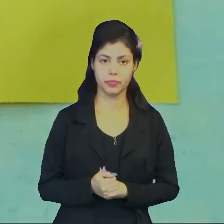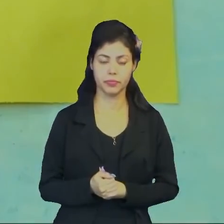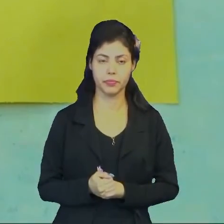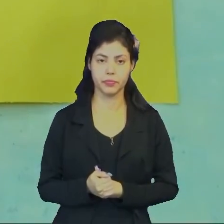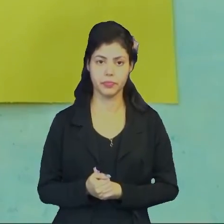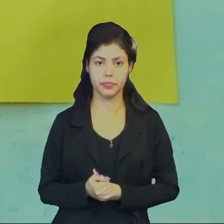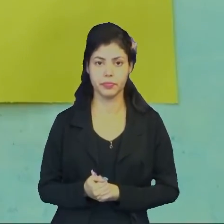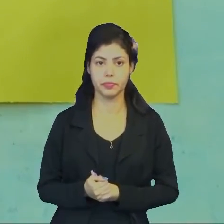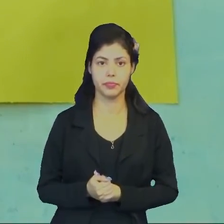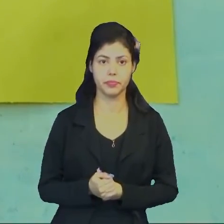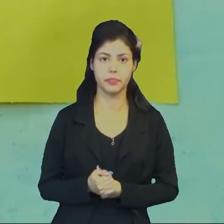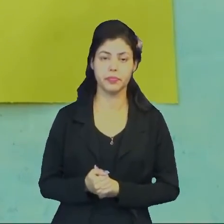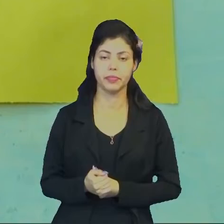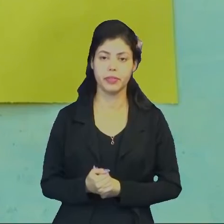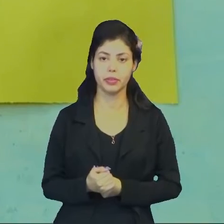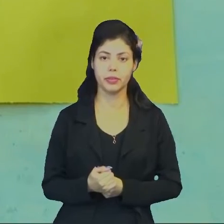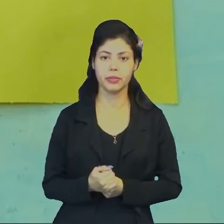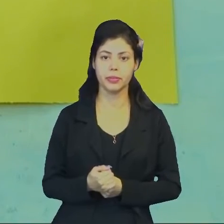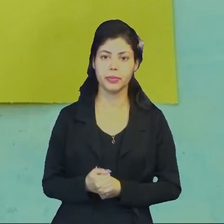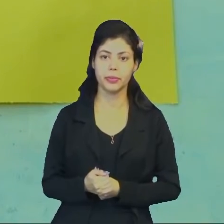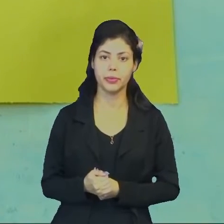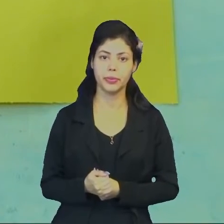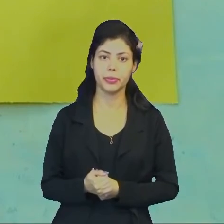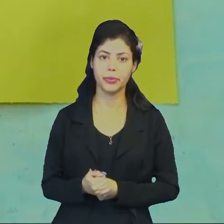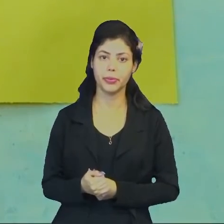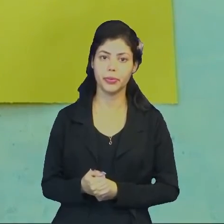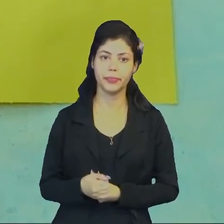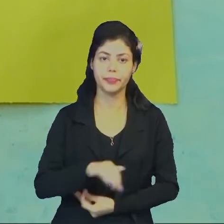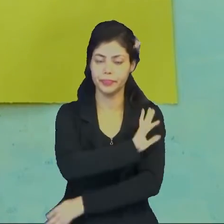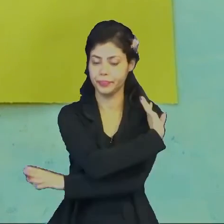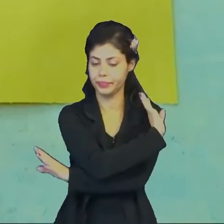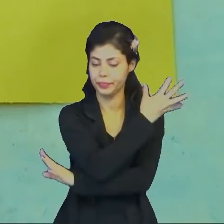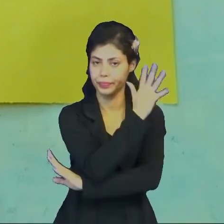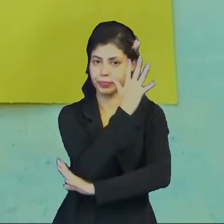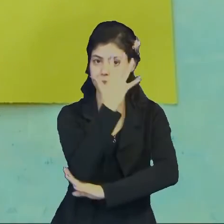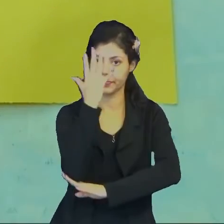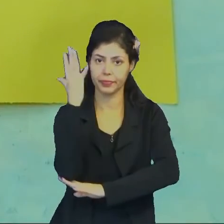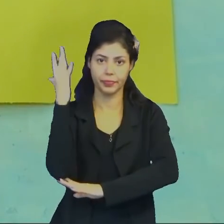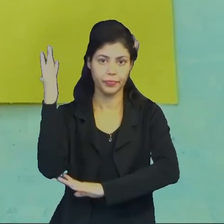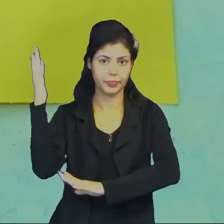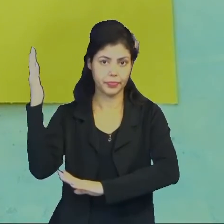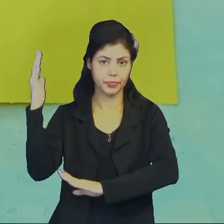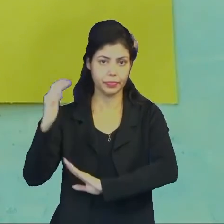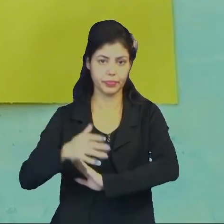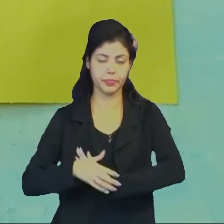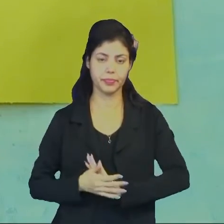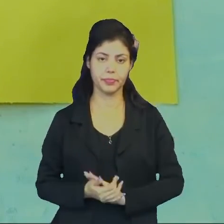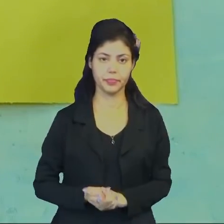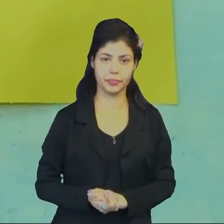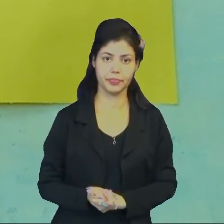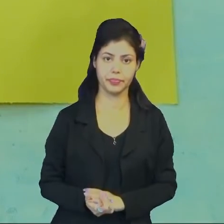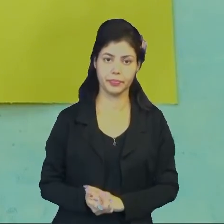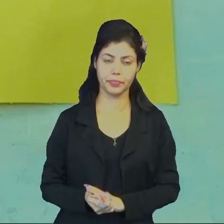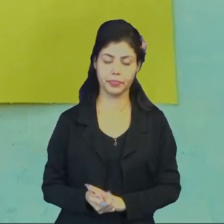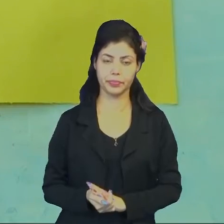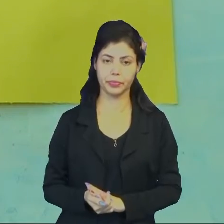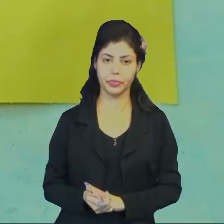Mas é S, pesado, de peso, peso, tá? Com S. Natureza,